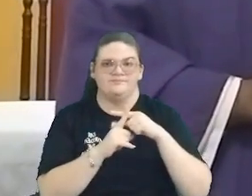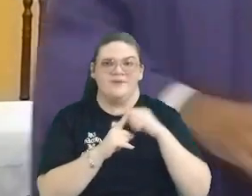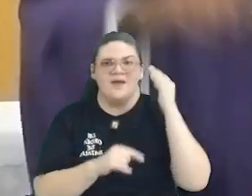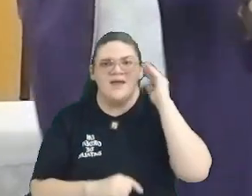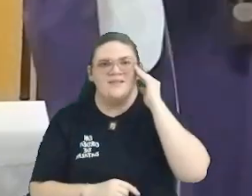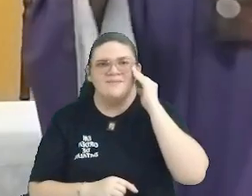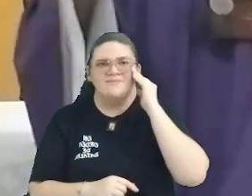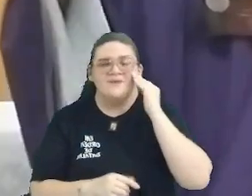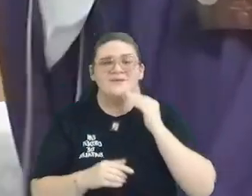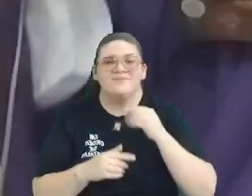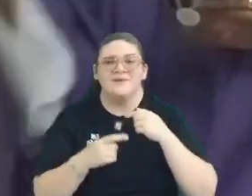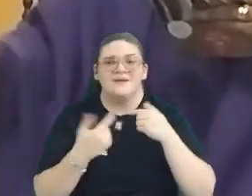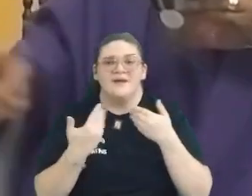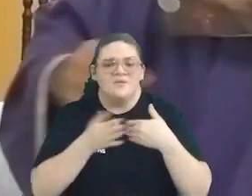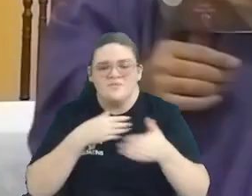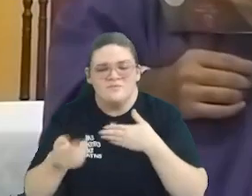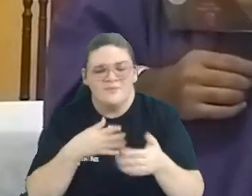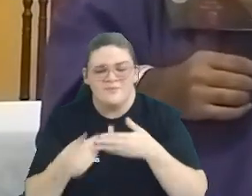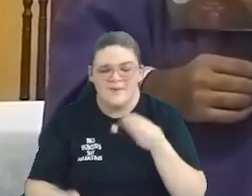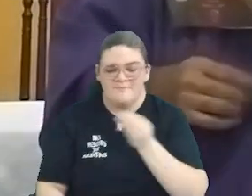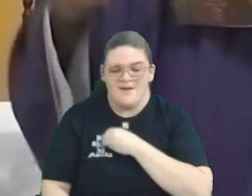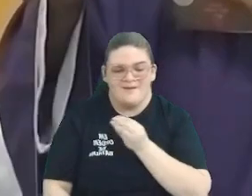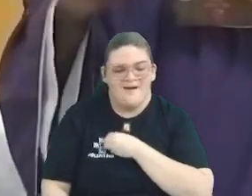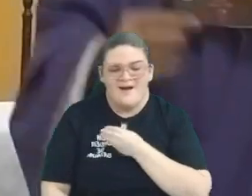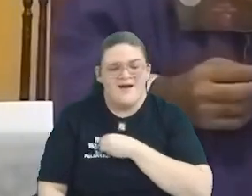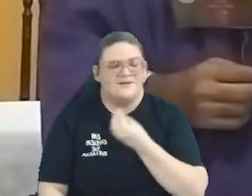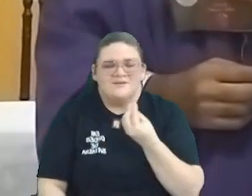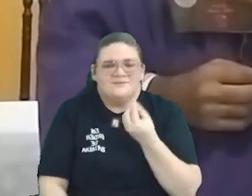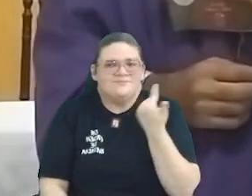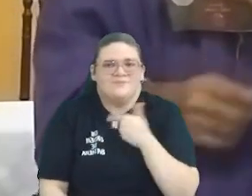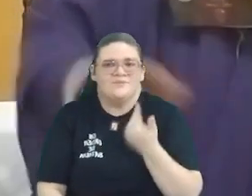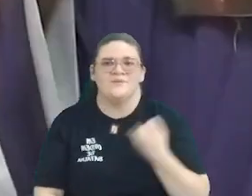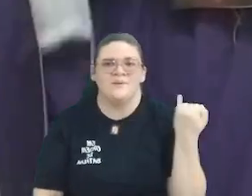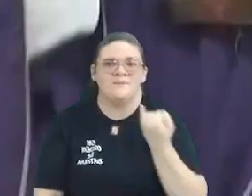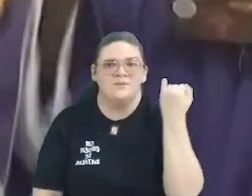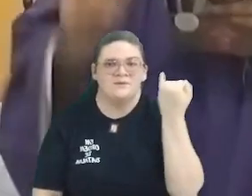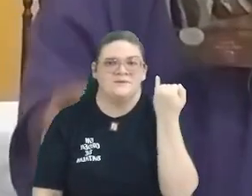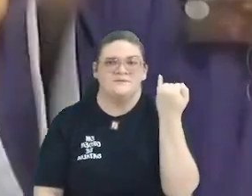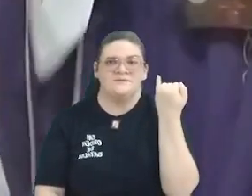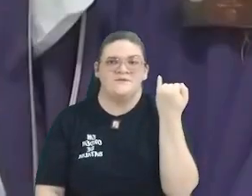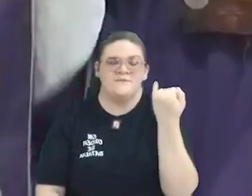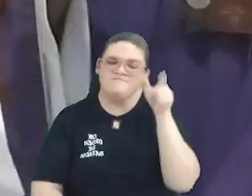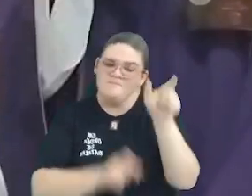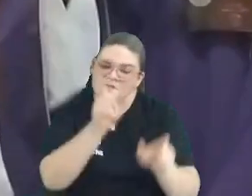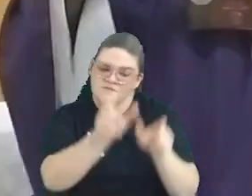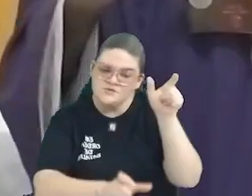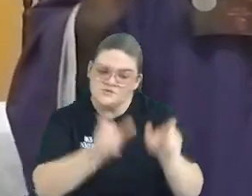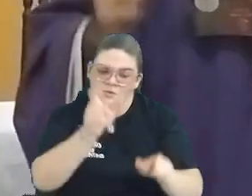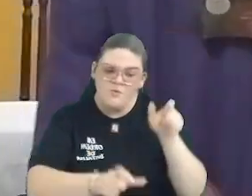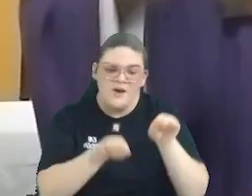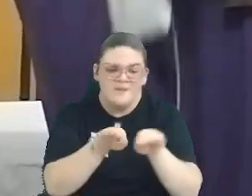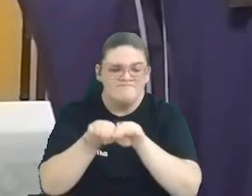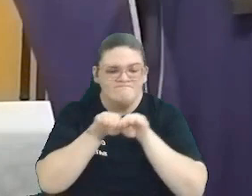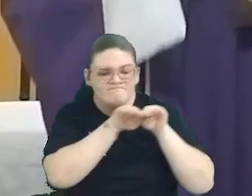praticaram, independente do pecado que estejam ou tenham sido cometido, são imagem e semelhança de